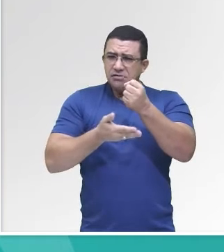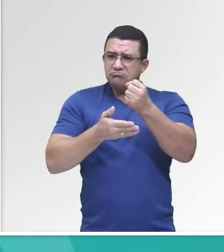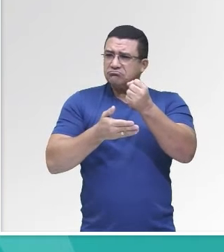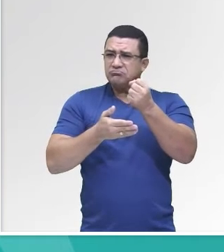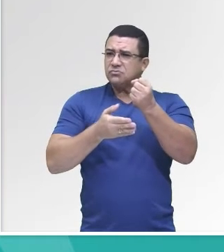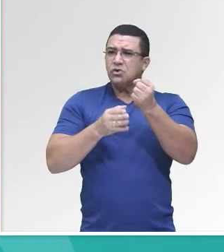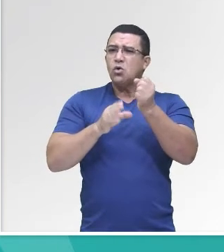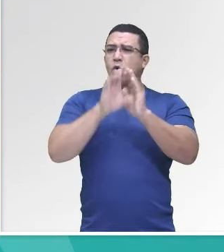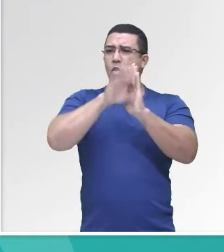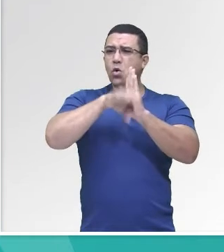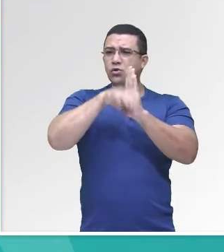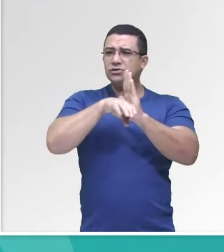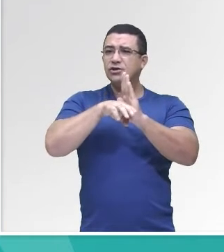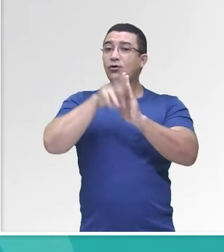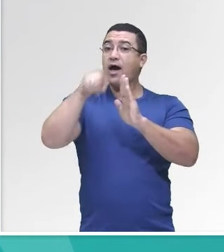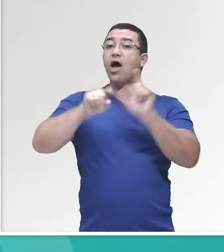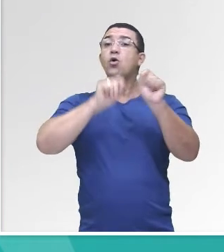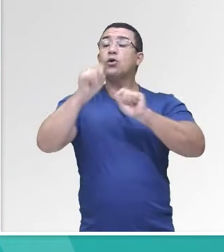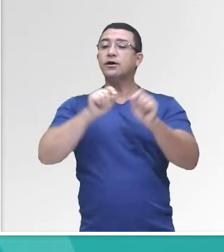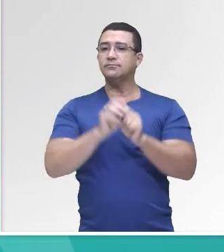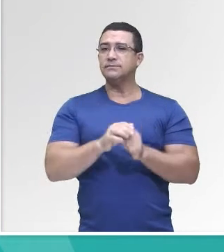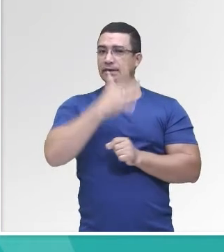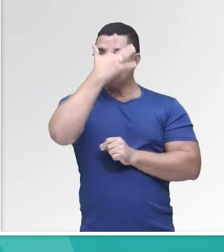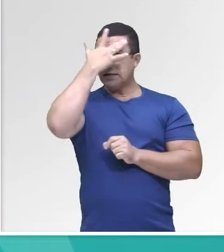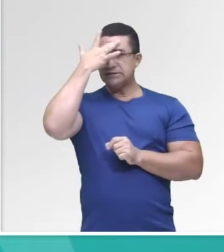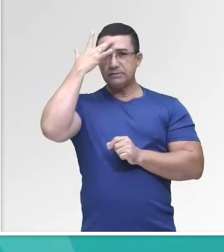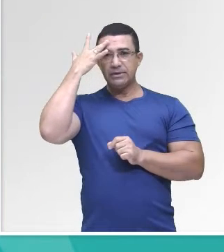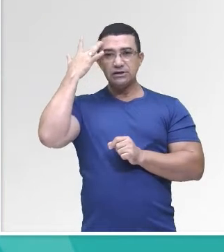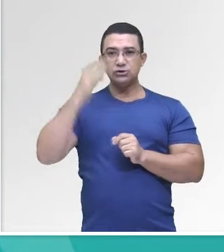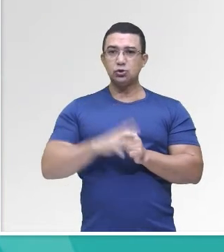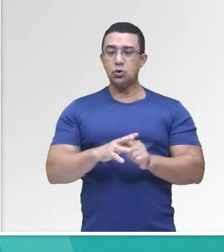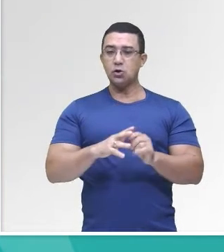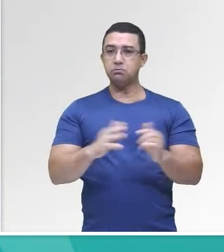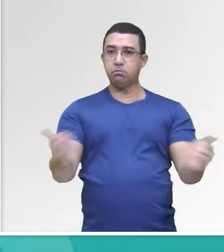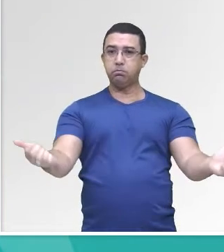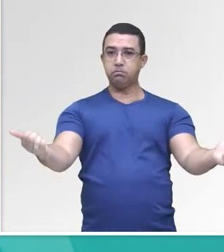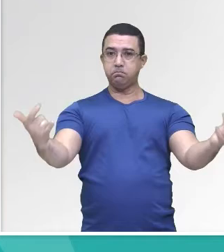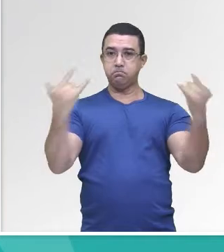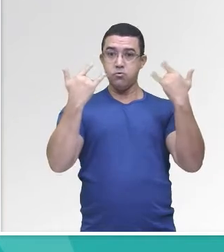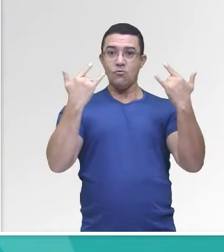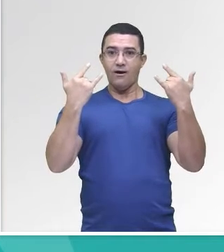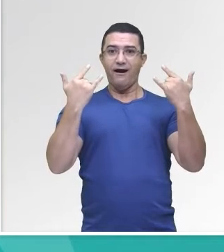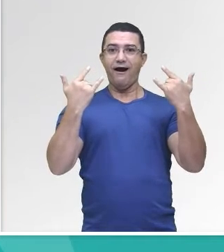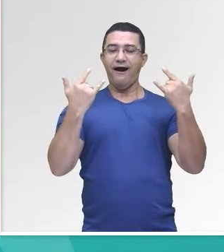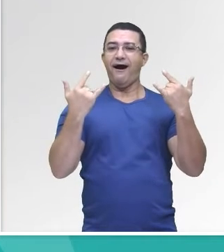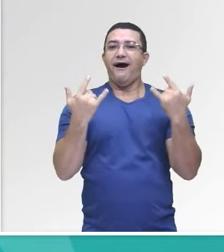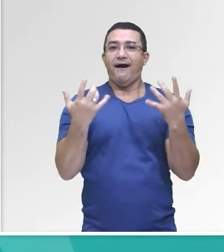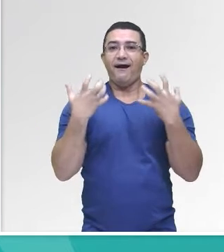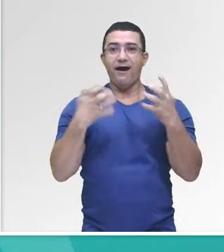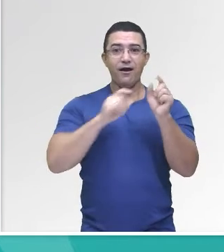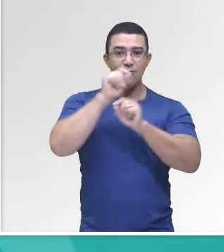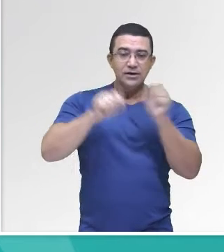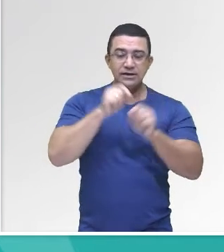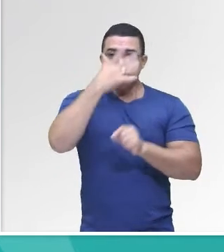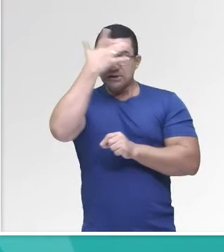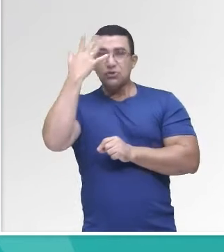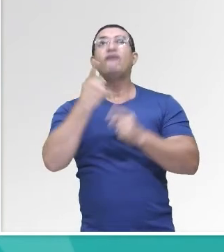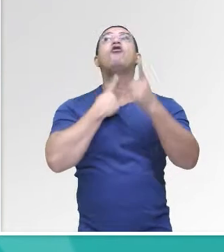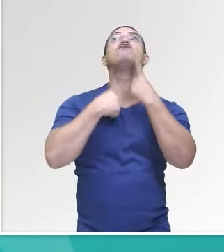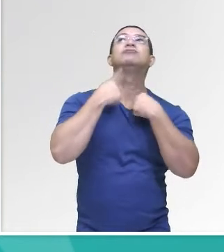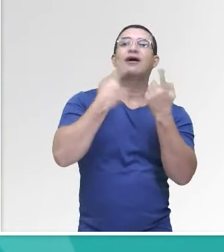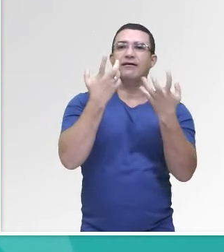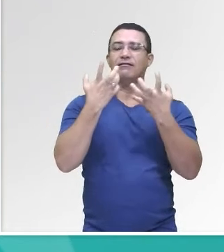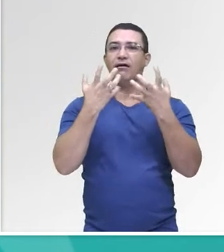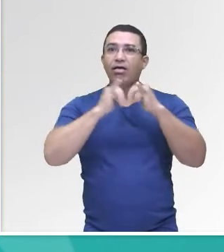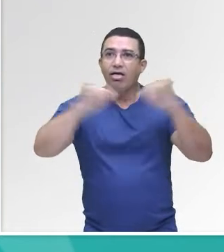É atrair a atenção de potenciais consumidores.